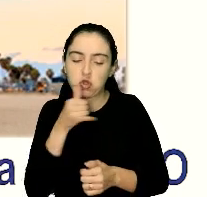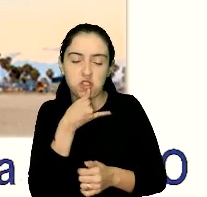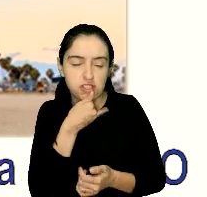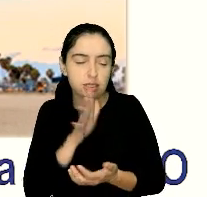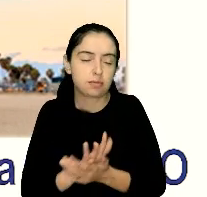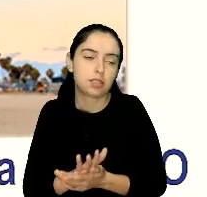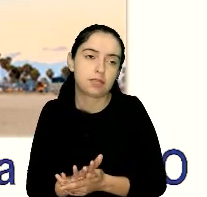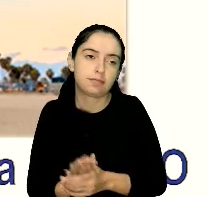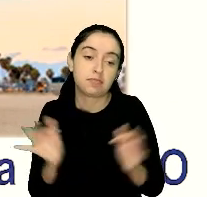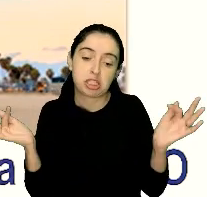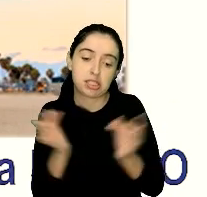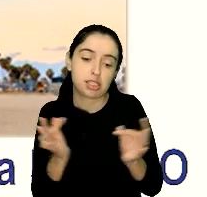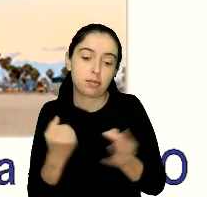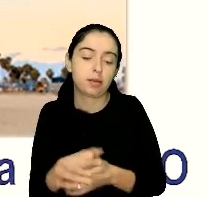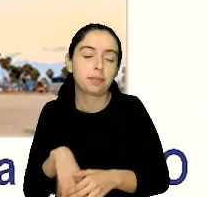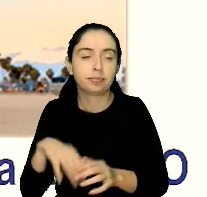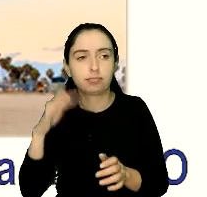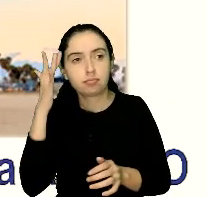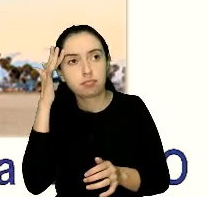simples do que a gente imagina.